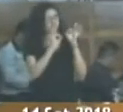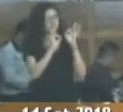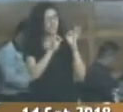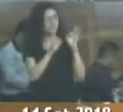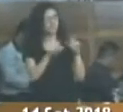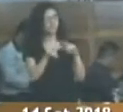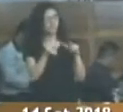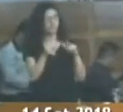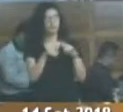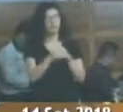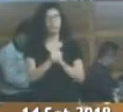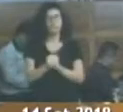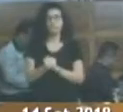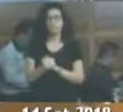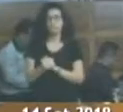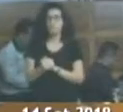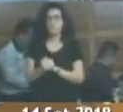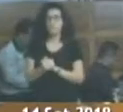adequada.